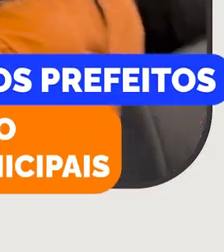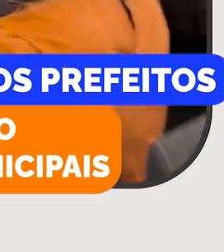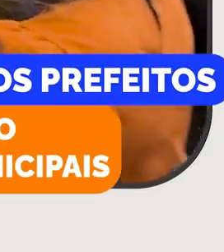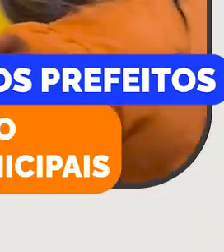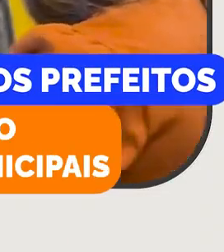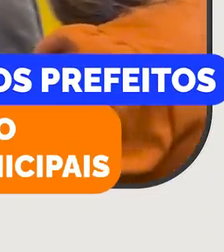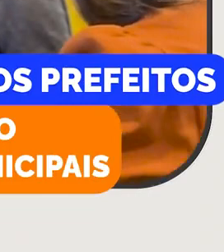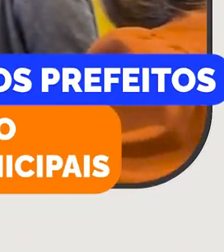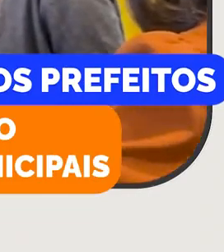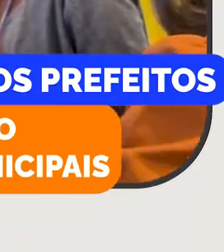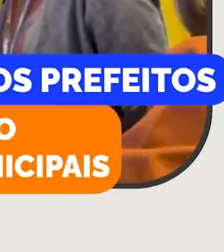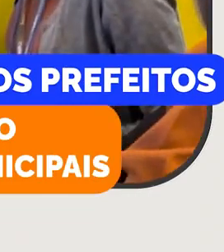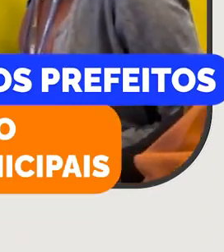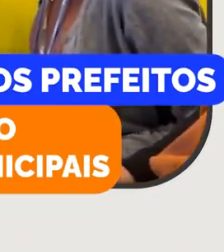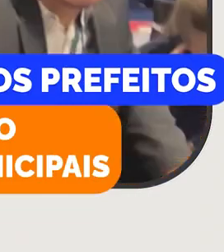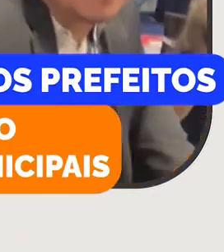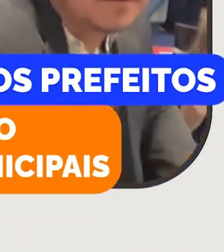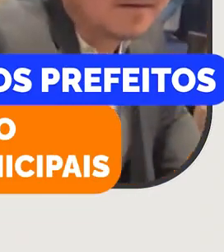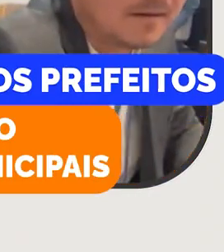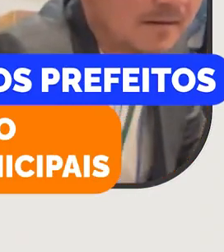Música